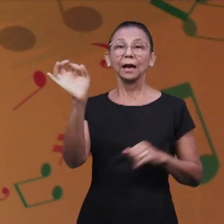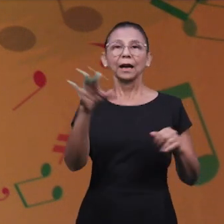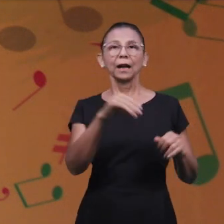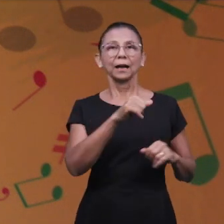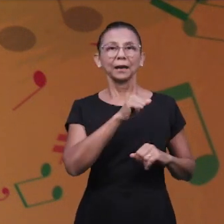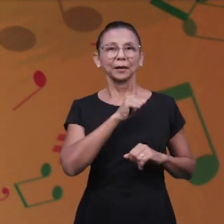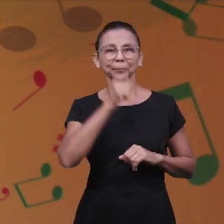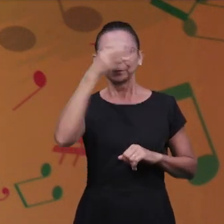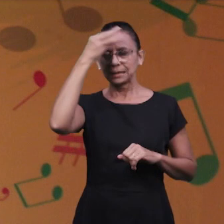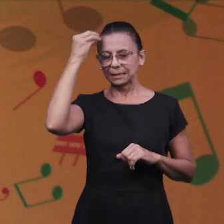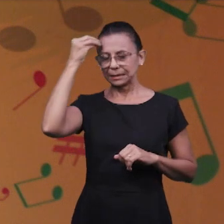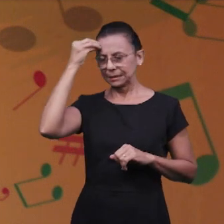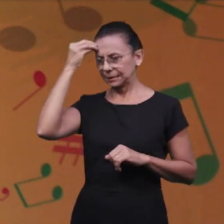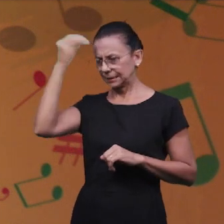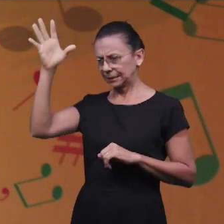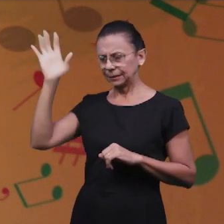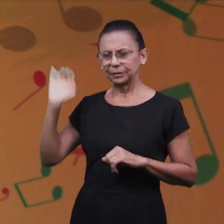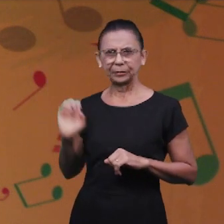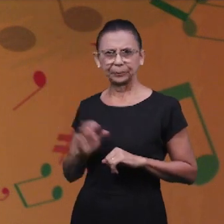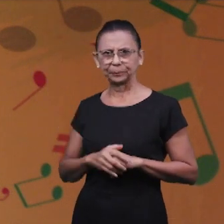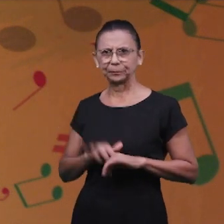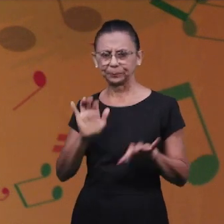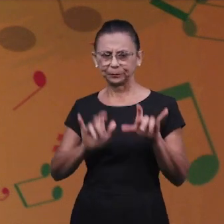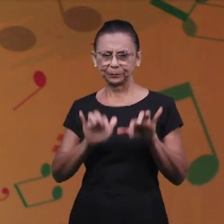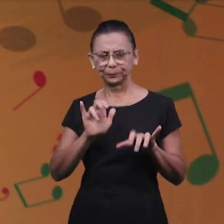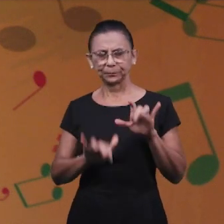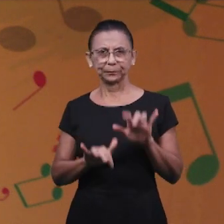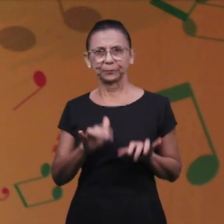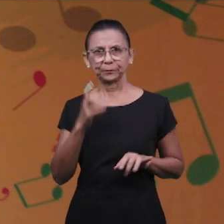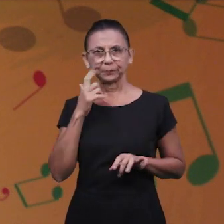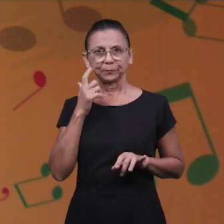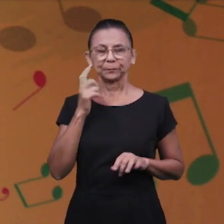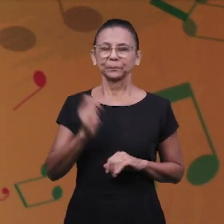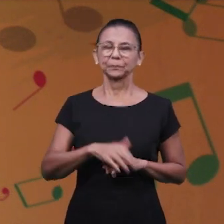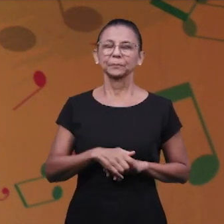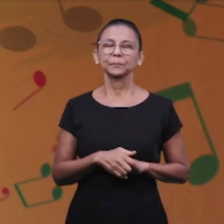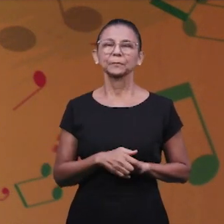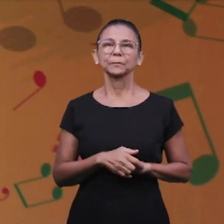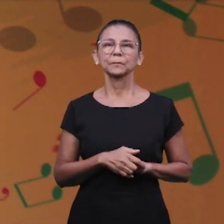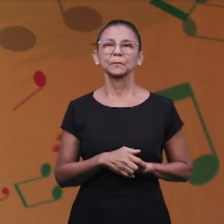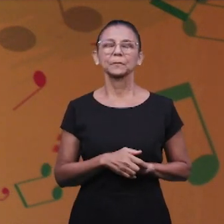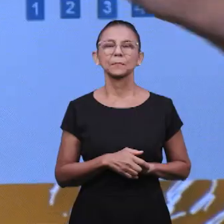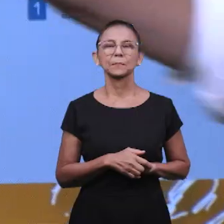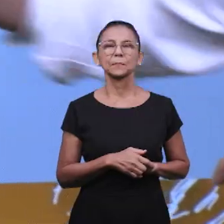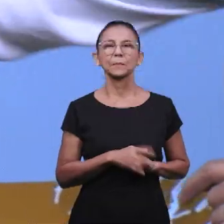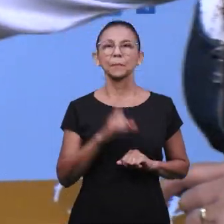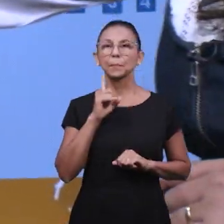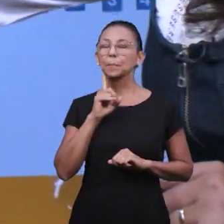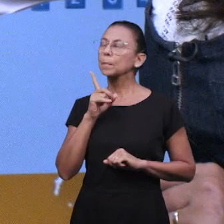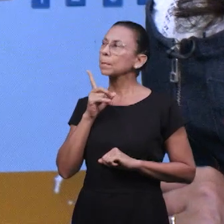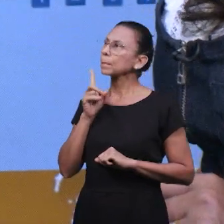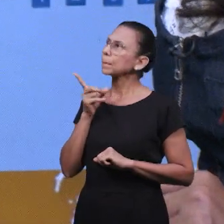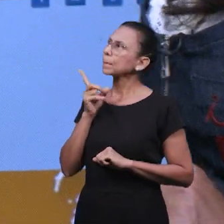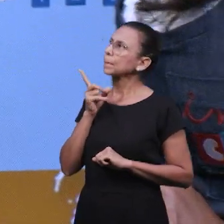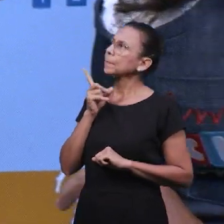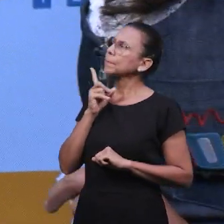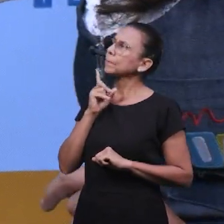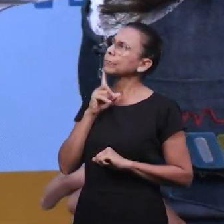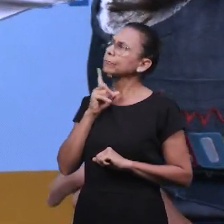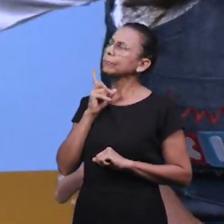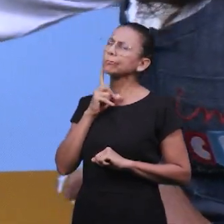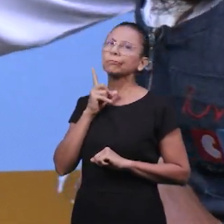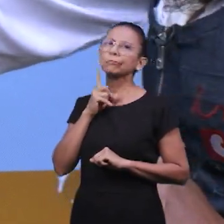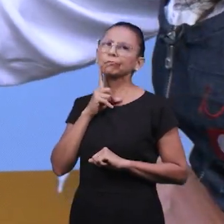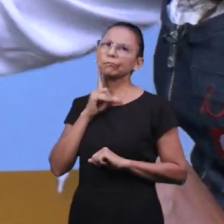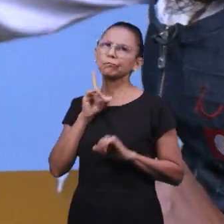atenção. Ah, a tia esqueceu de falar sobre o dedilhado. Vamos voltar lá. Aqui está